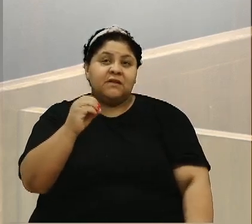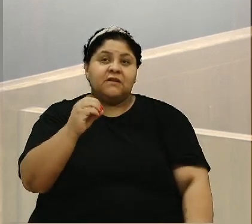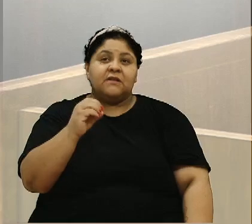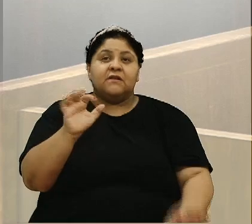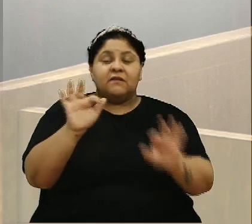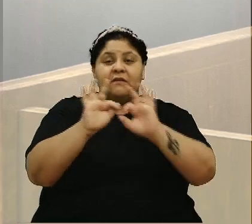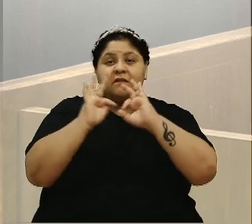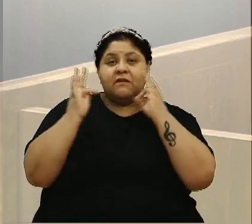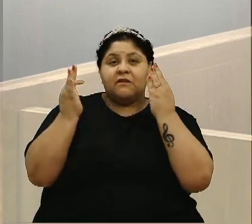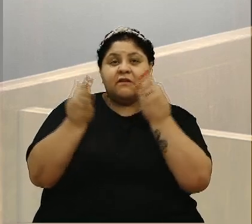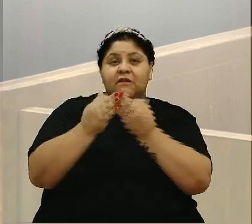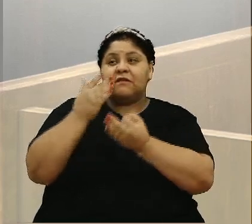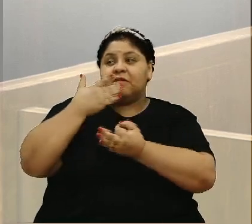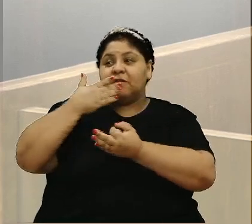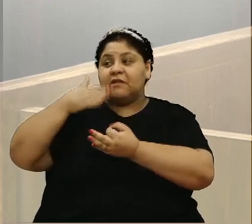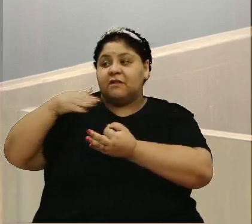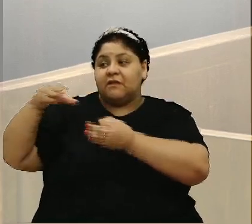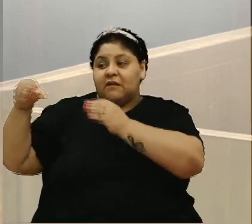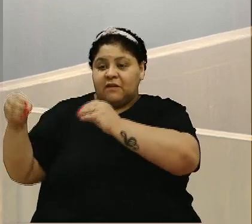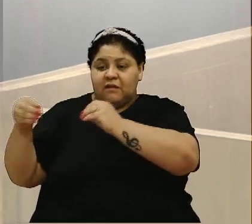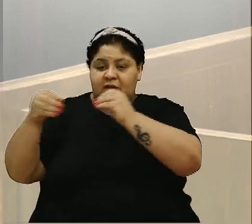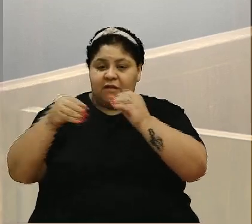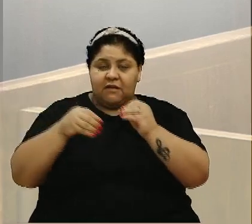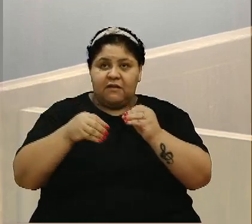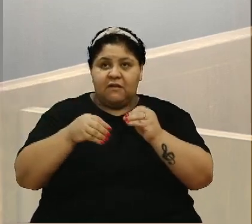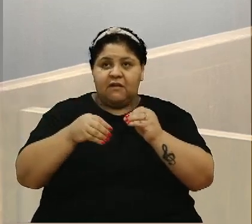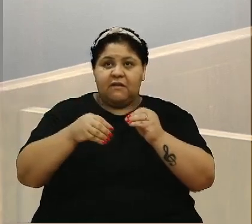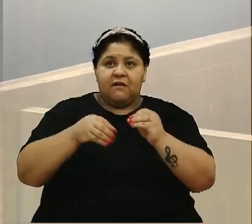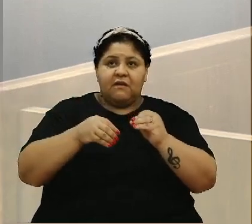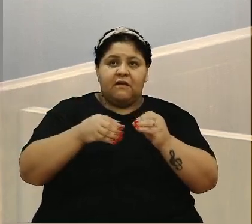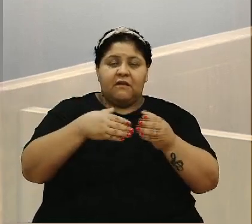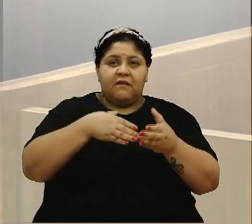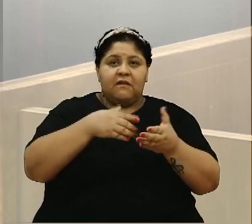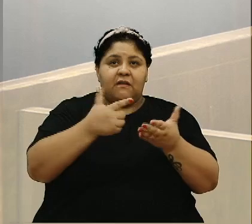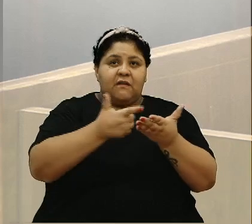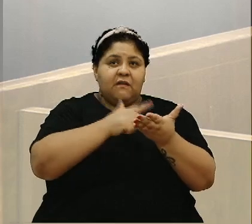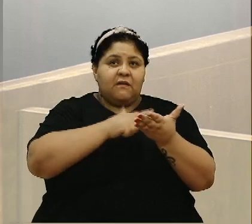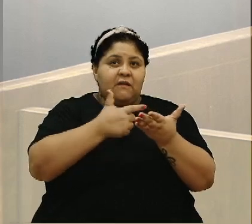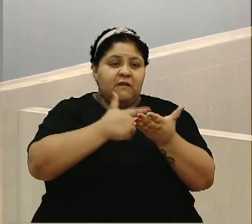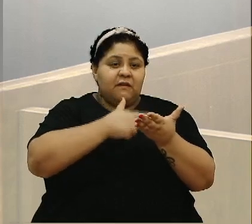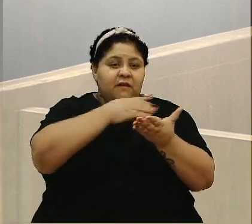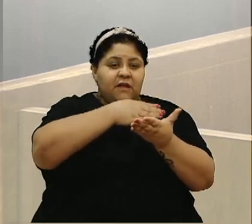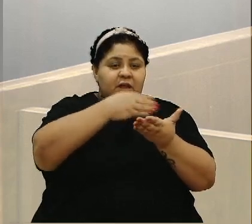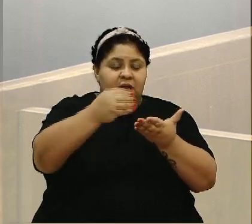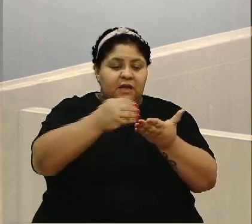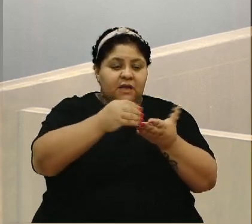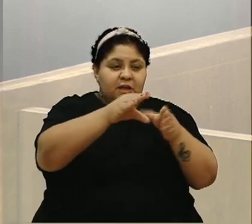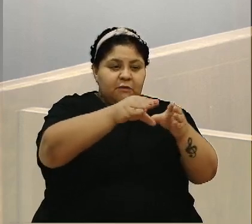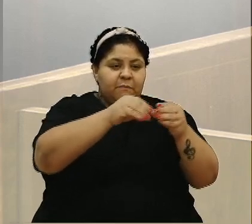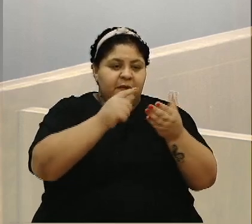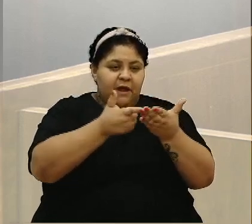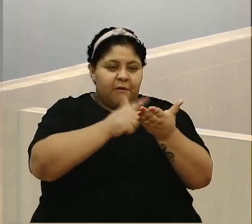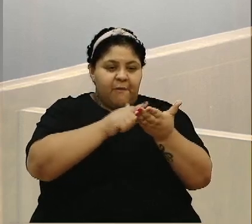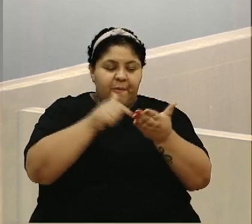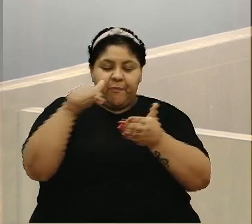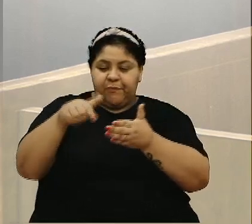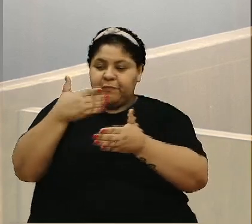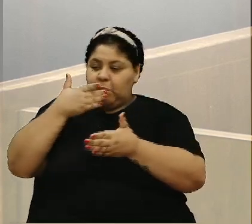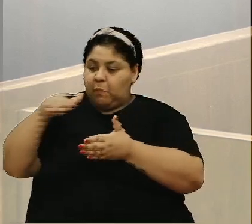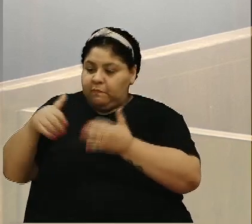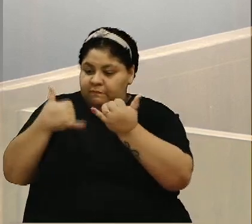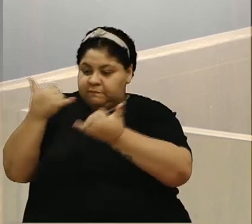famílias, que a criança vai lá, a família retira o livro, mas a criança brinca naquele espaço. Ela